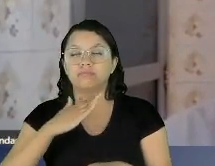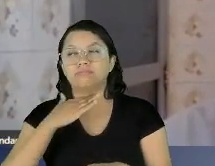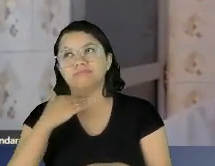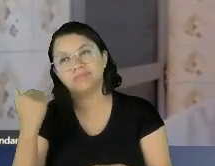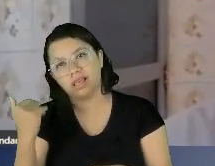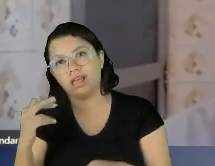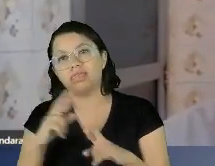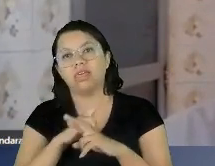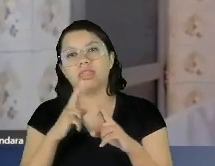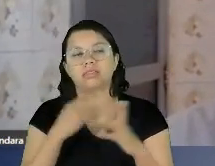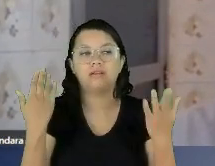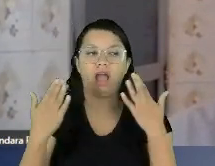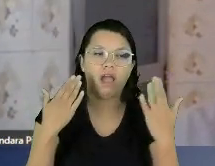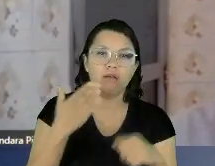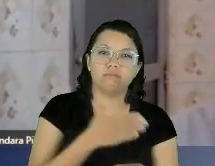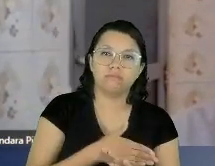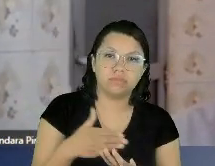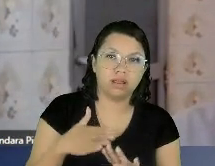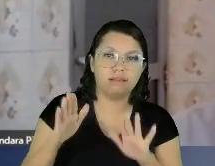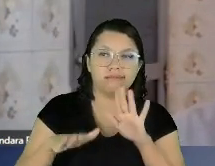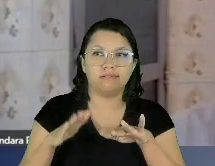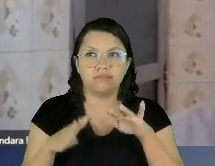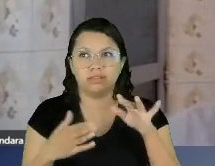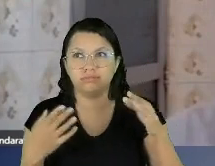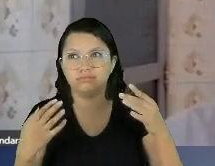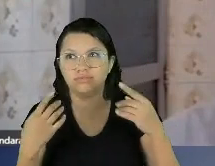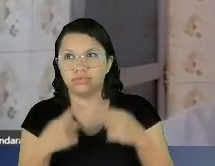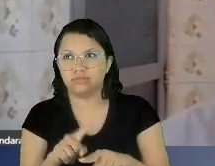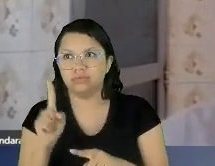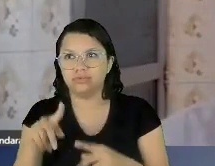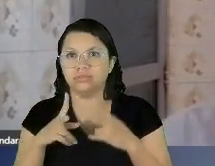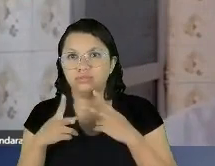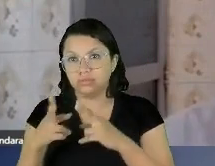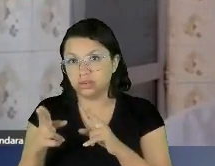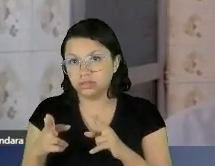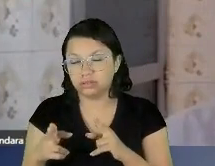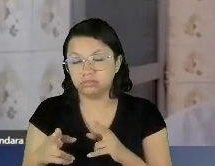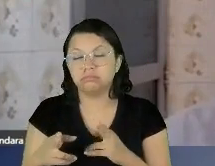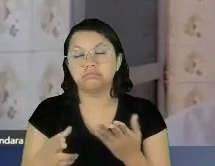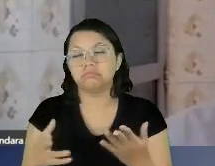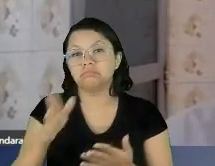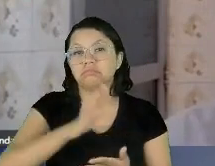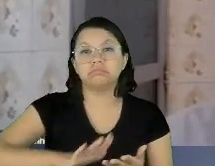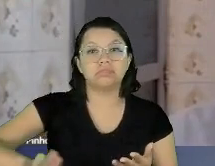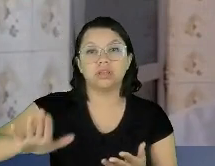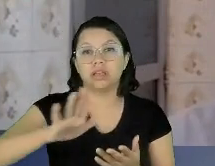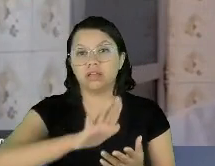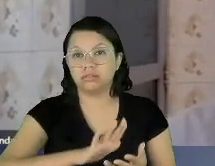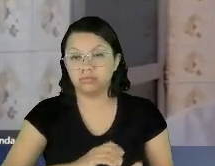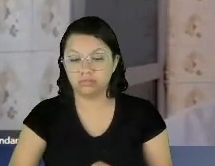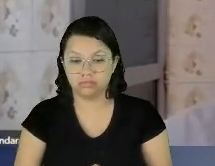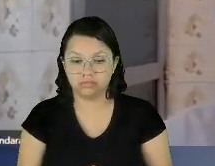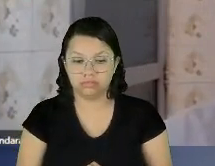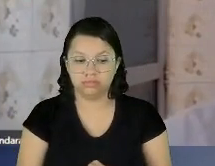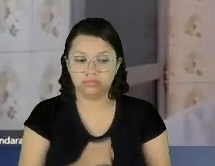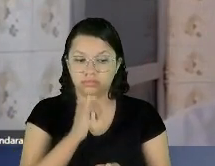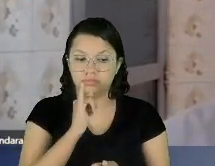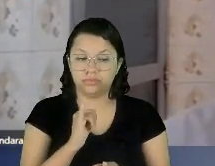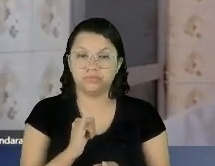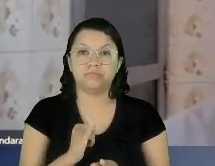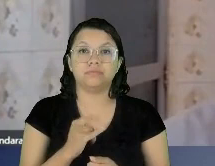exemplo, do que mulheres brancas. Me parece que talvez os desafios sejam semelhantes, né, nesse